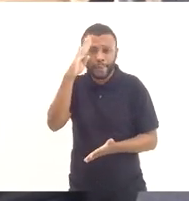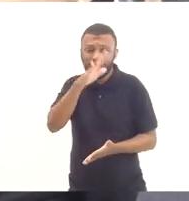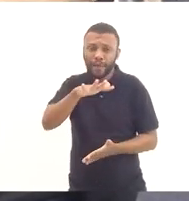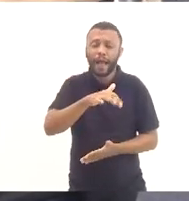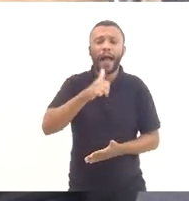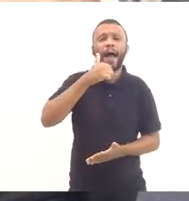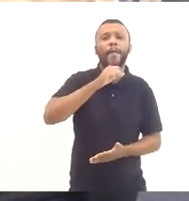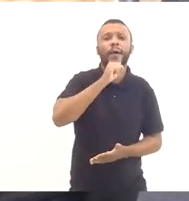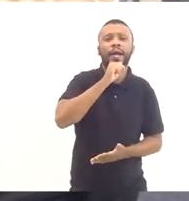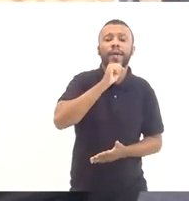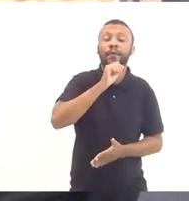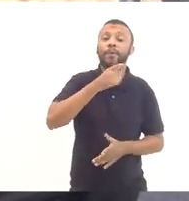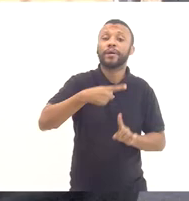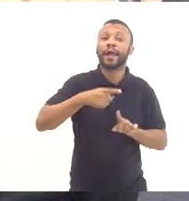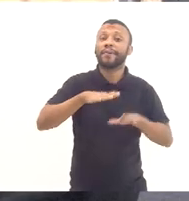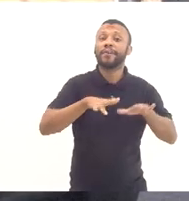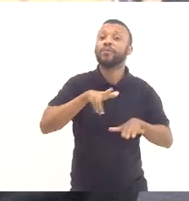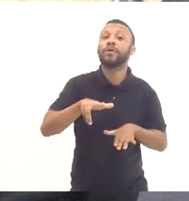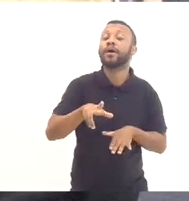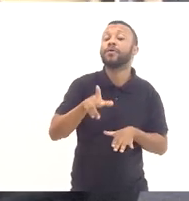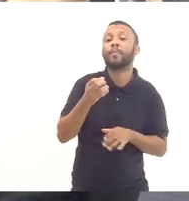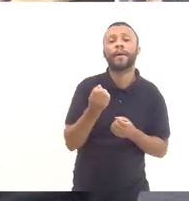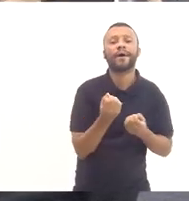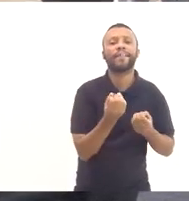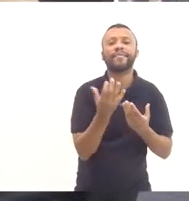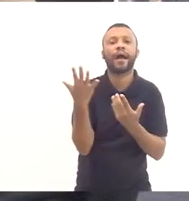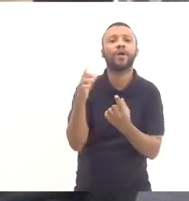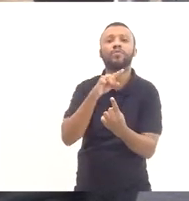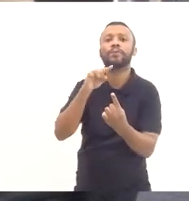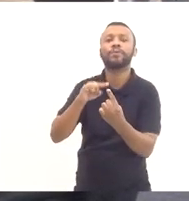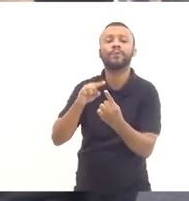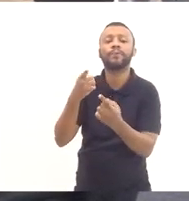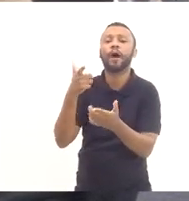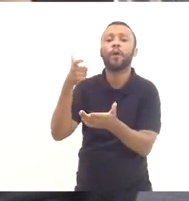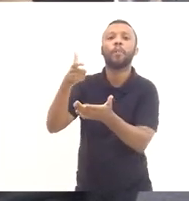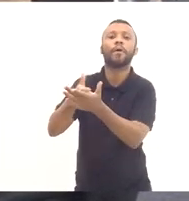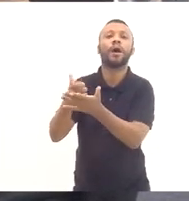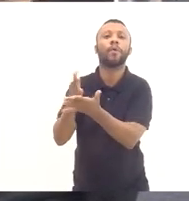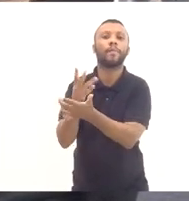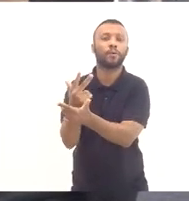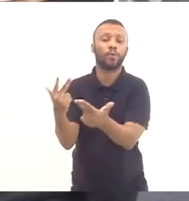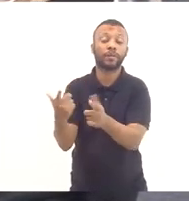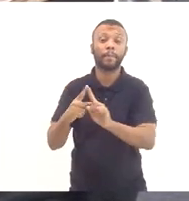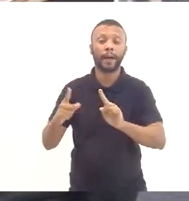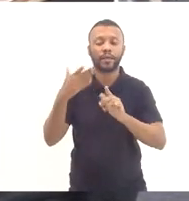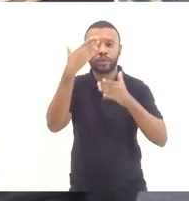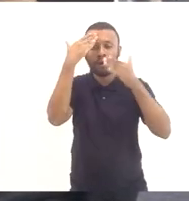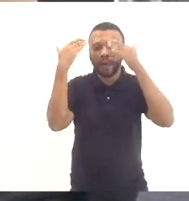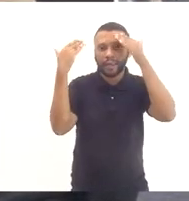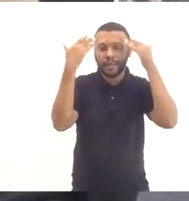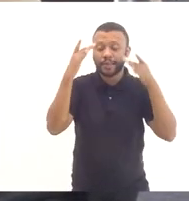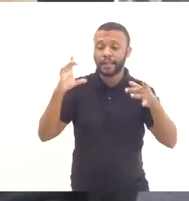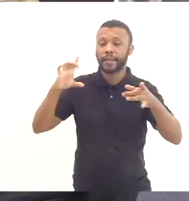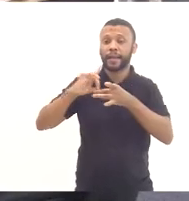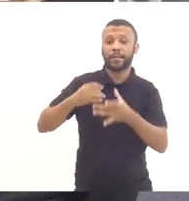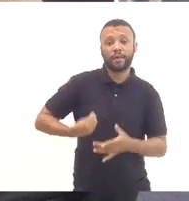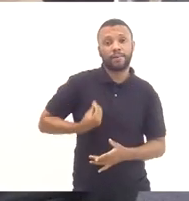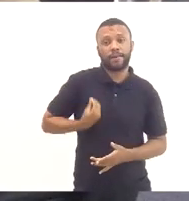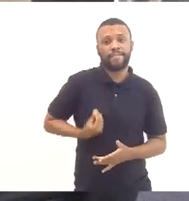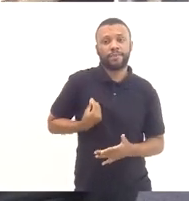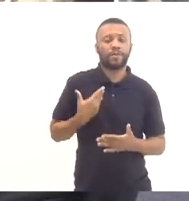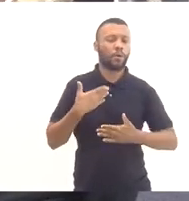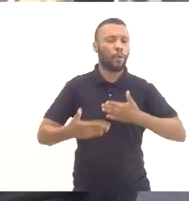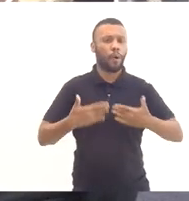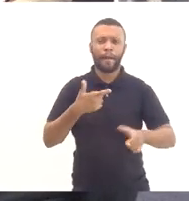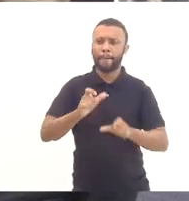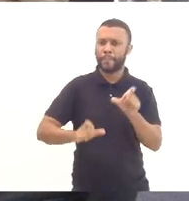vezes não é só uma viagem para comprar alguma coisa mas o lazer faz parte da vida de qualquer pessoa em exatamente